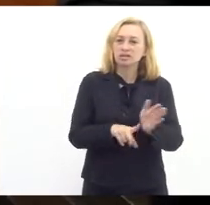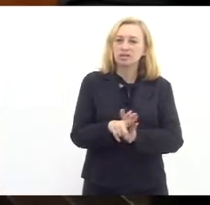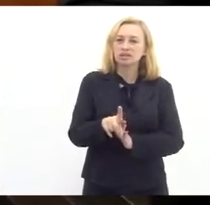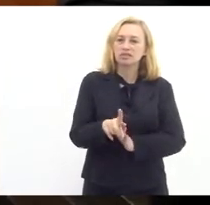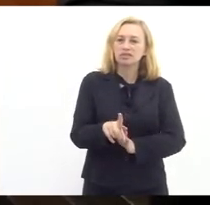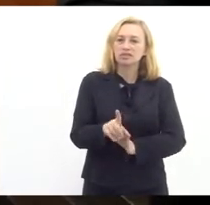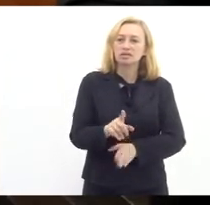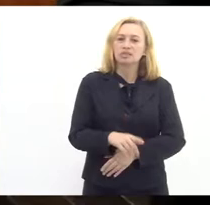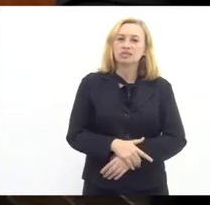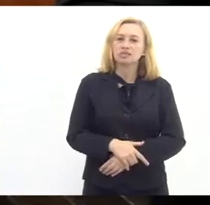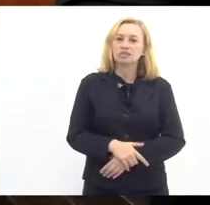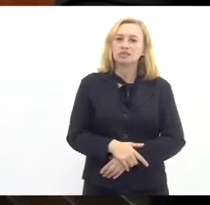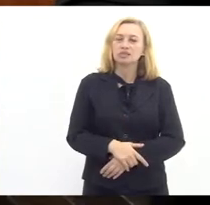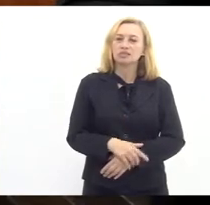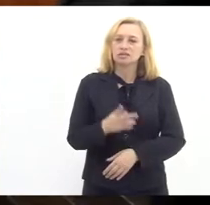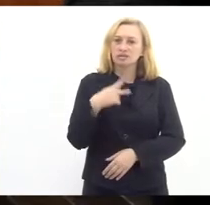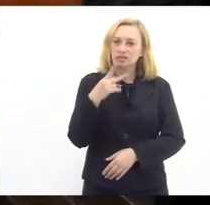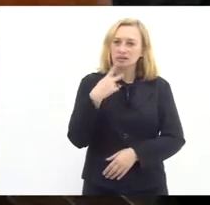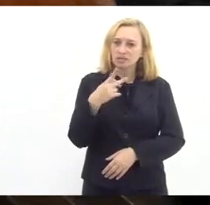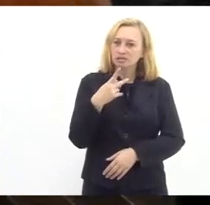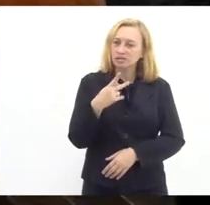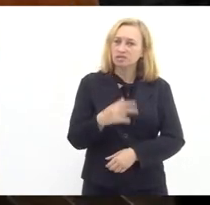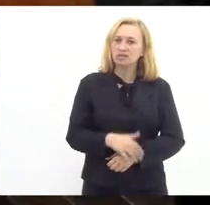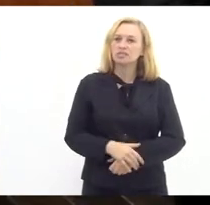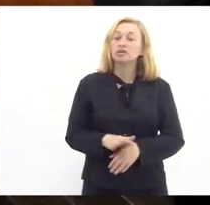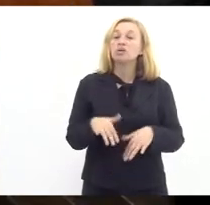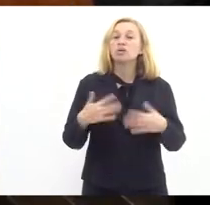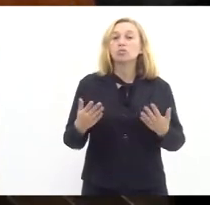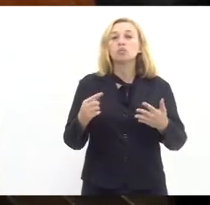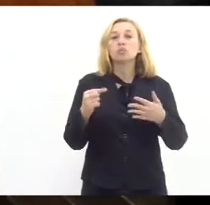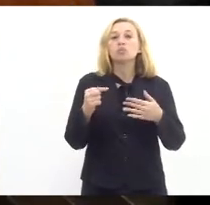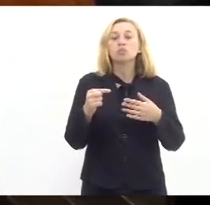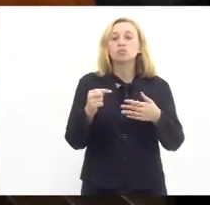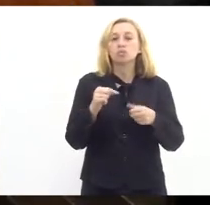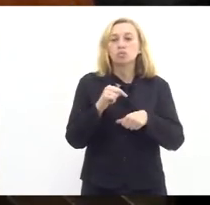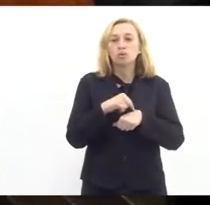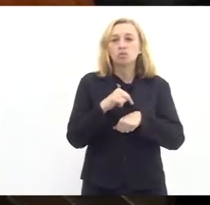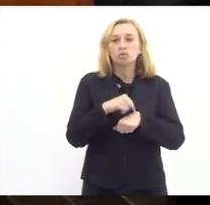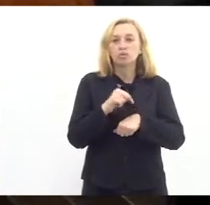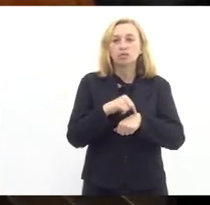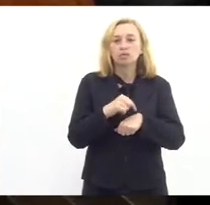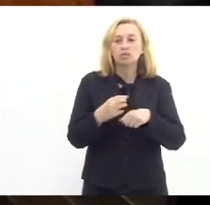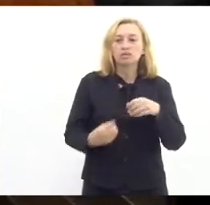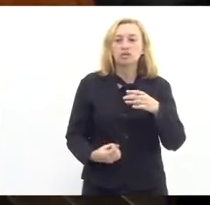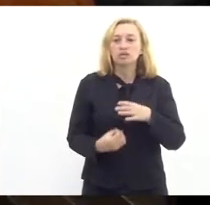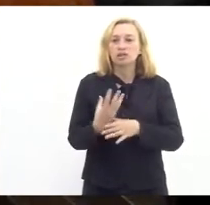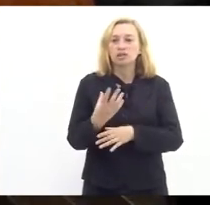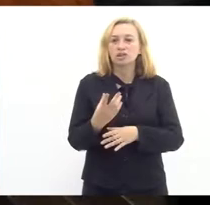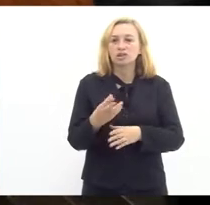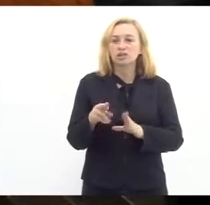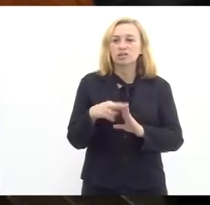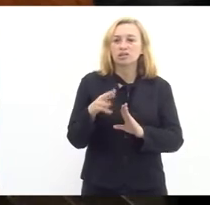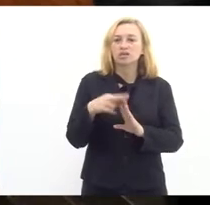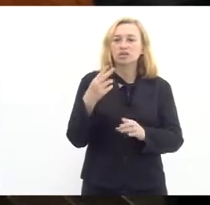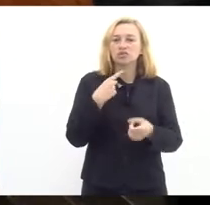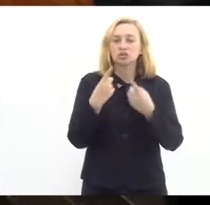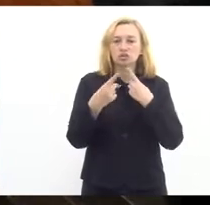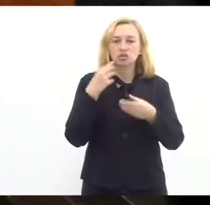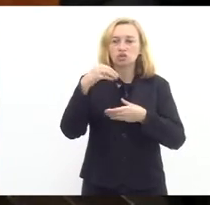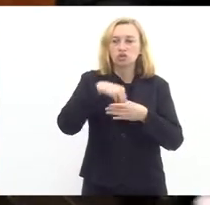deputada, para contextualizar em que momento a resolução foi editada e foi discutida dentro do